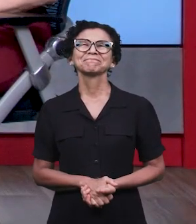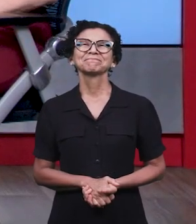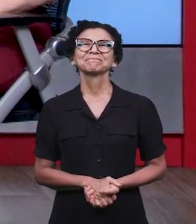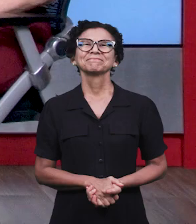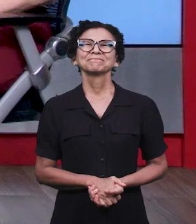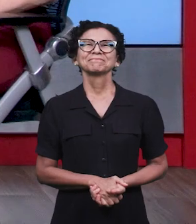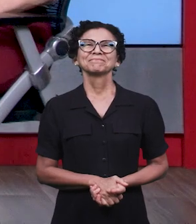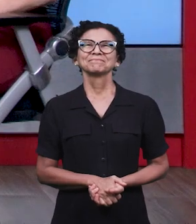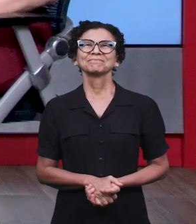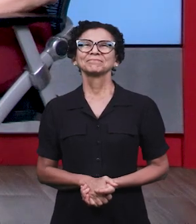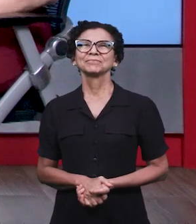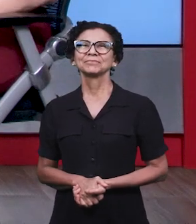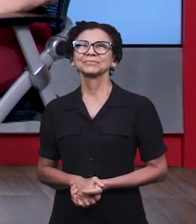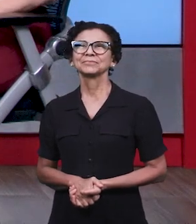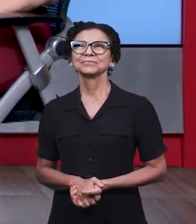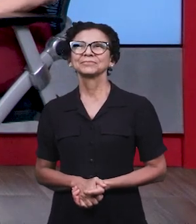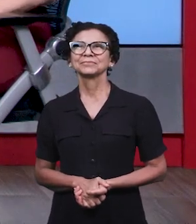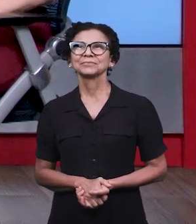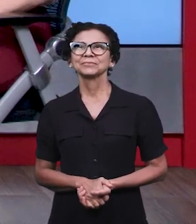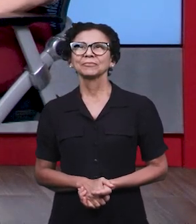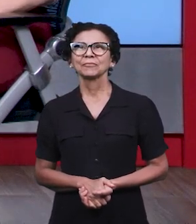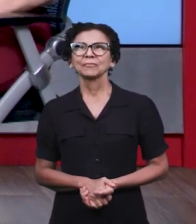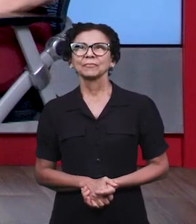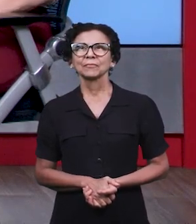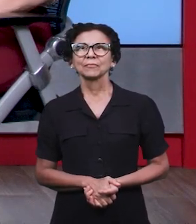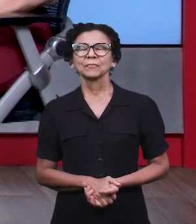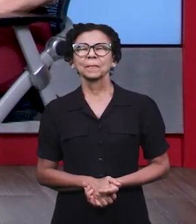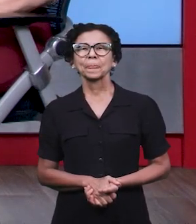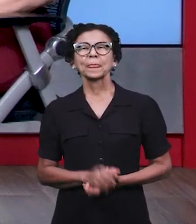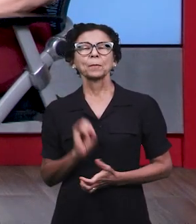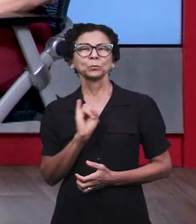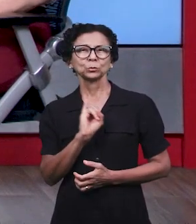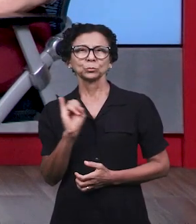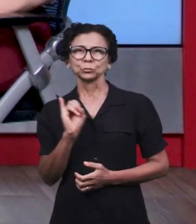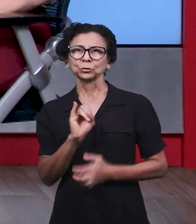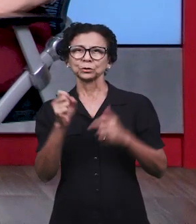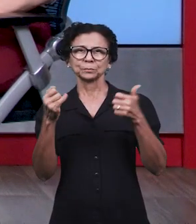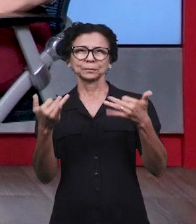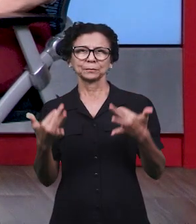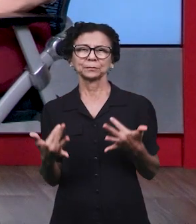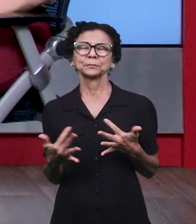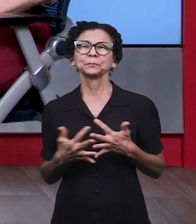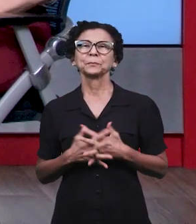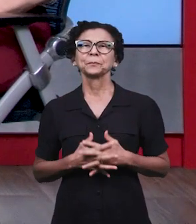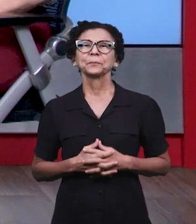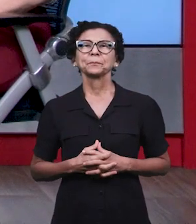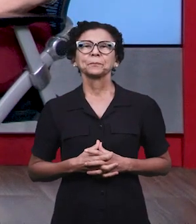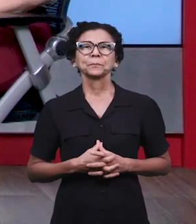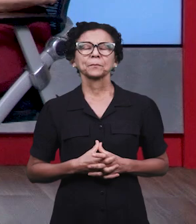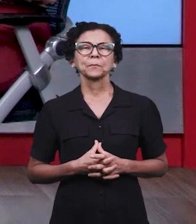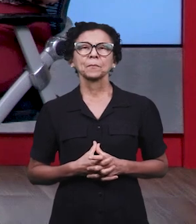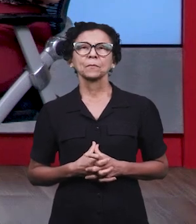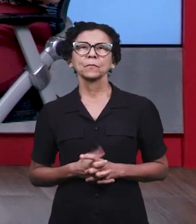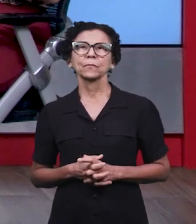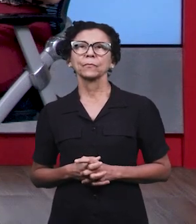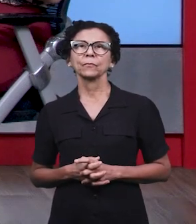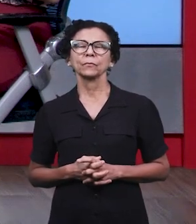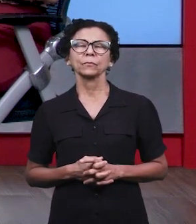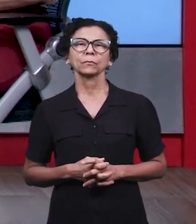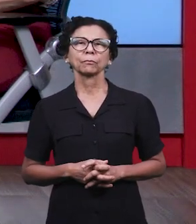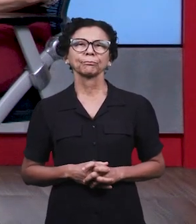muito bom. Os esclarecimentos são sempre muito úteis para nós, né? Doutora, existem